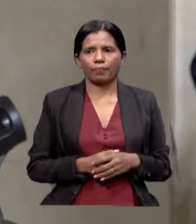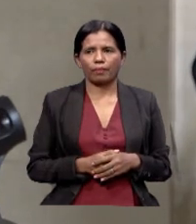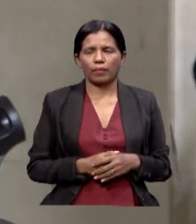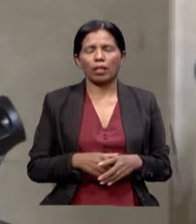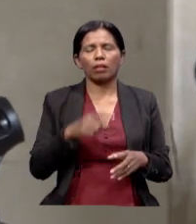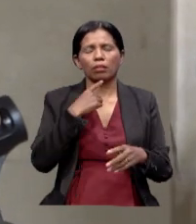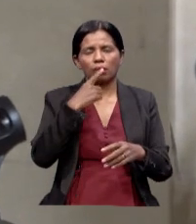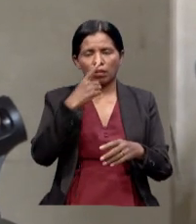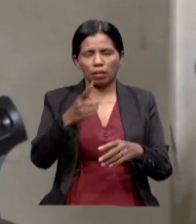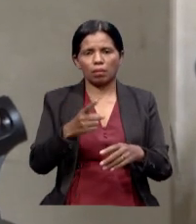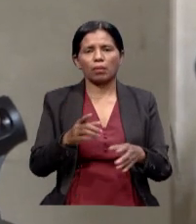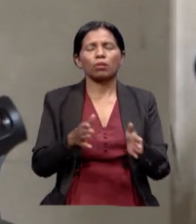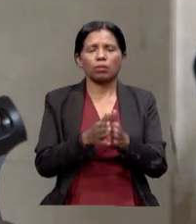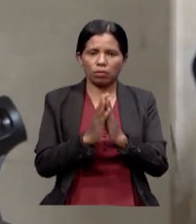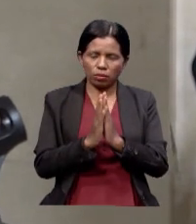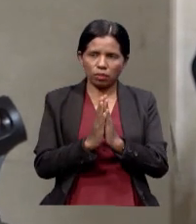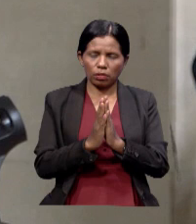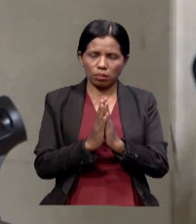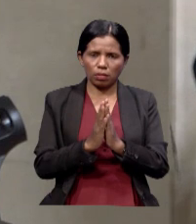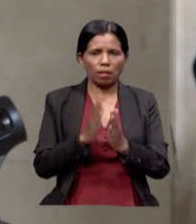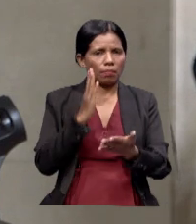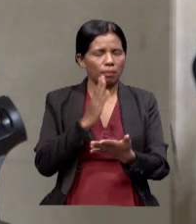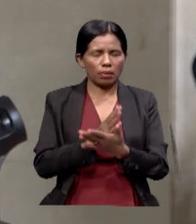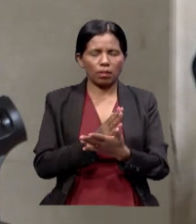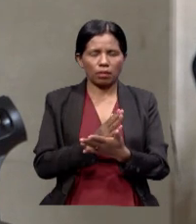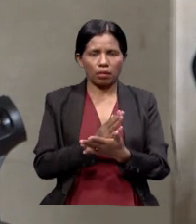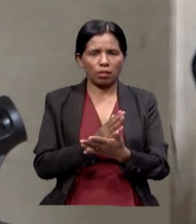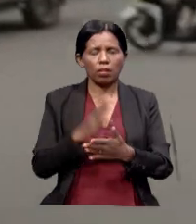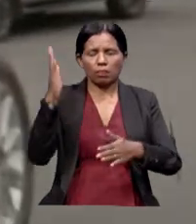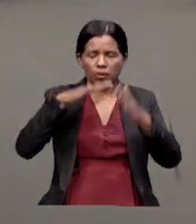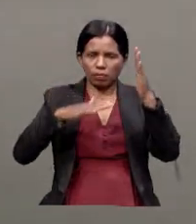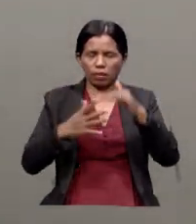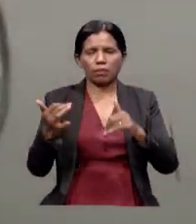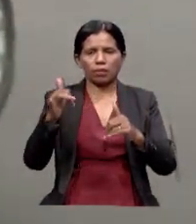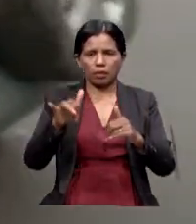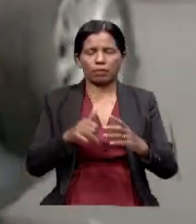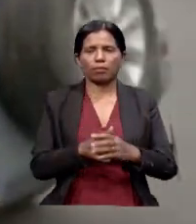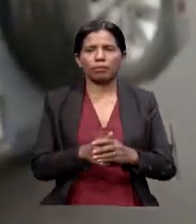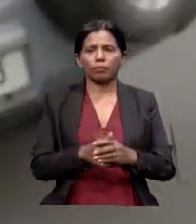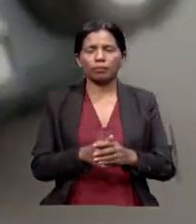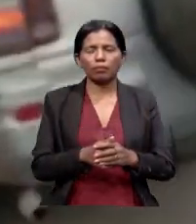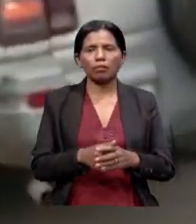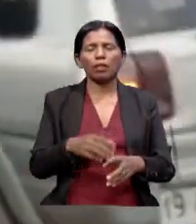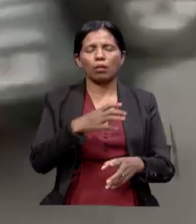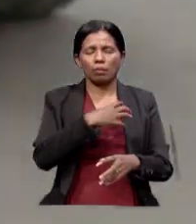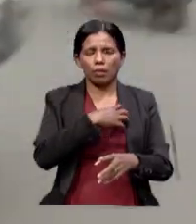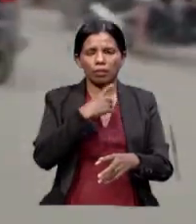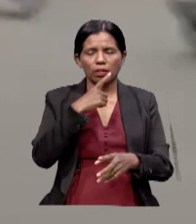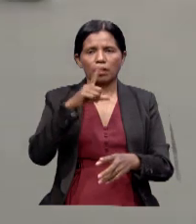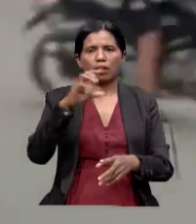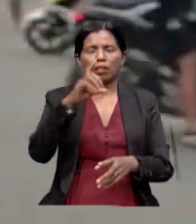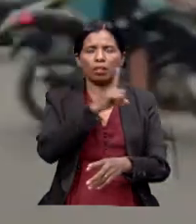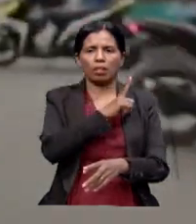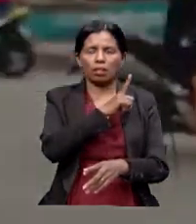apelo, o pedido é que evita conflitos sirene. Além de né, tenente-general reformado Leran